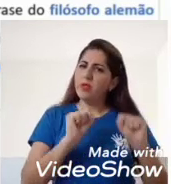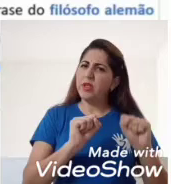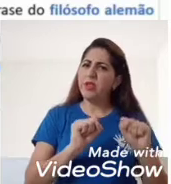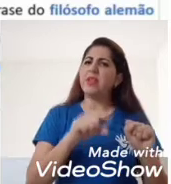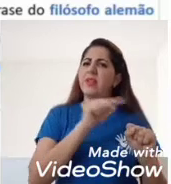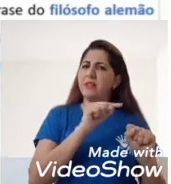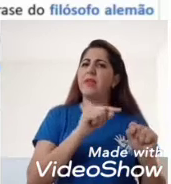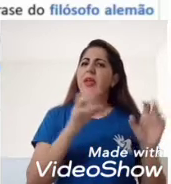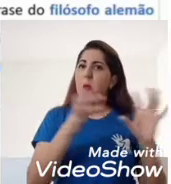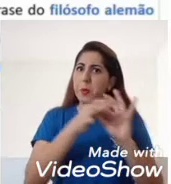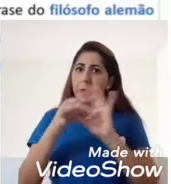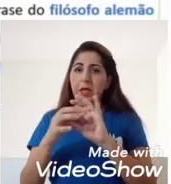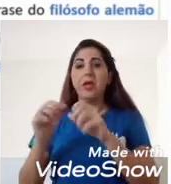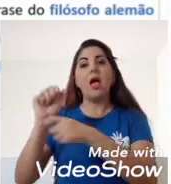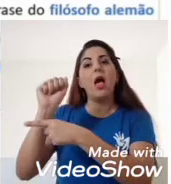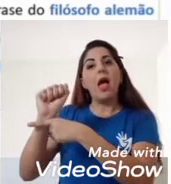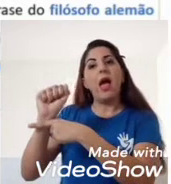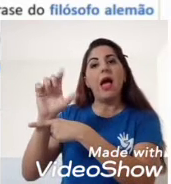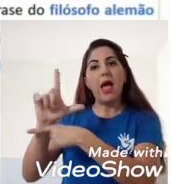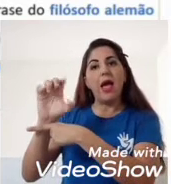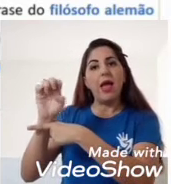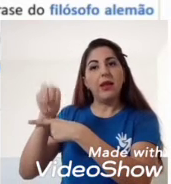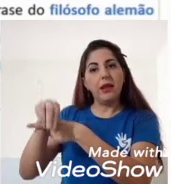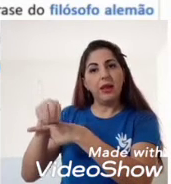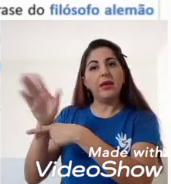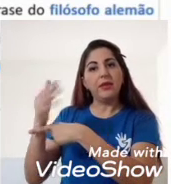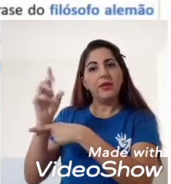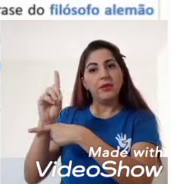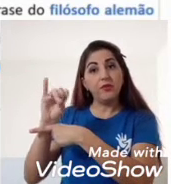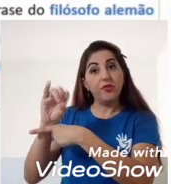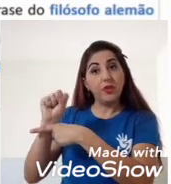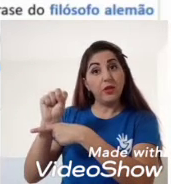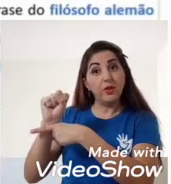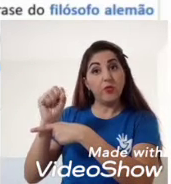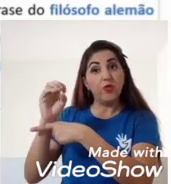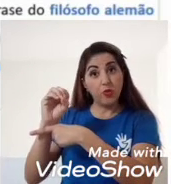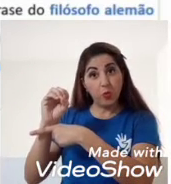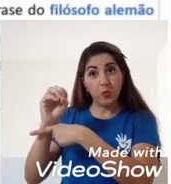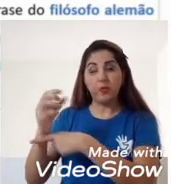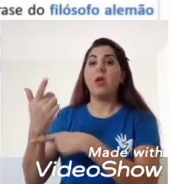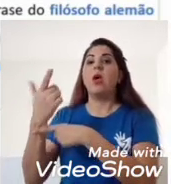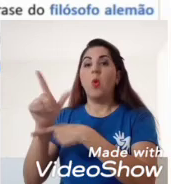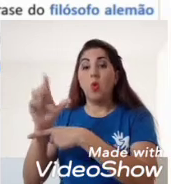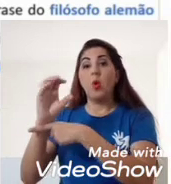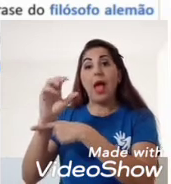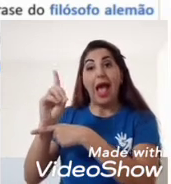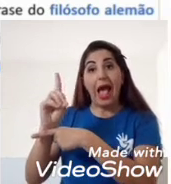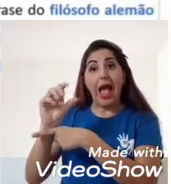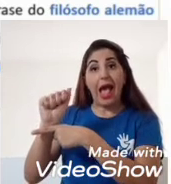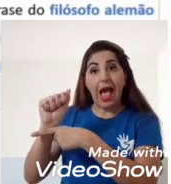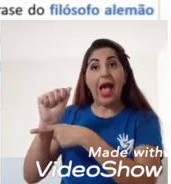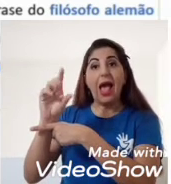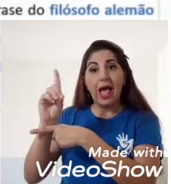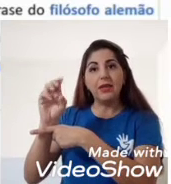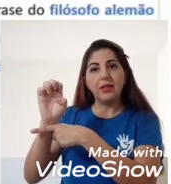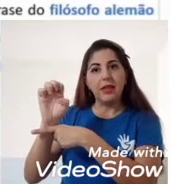disso, outro fator, além do mais, né, ademais, outro sim, estão